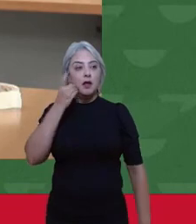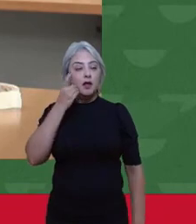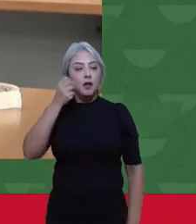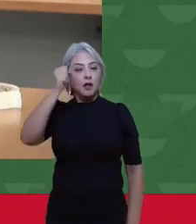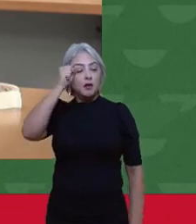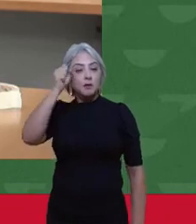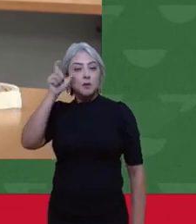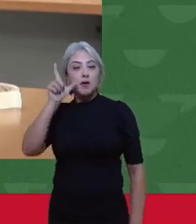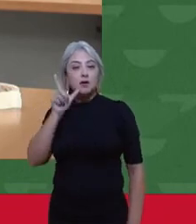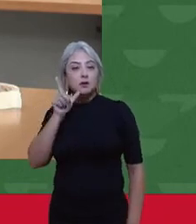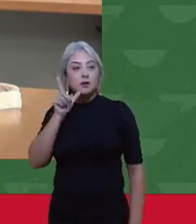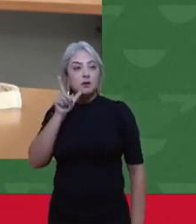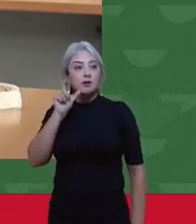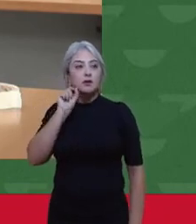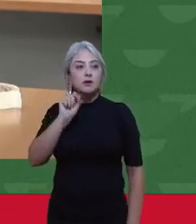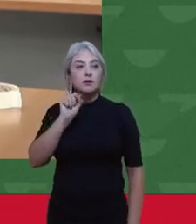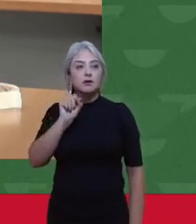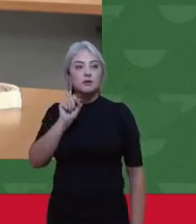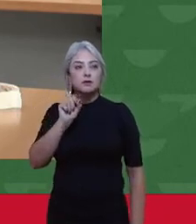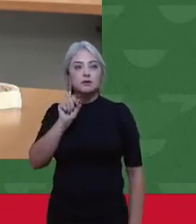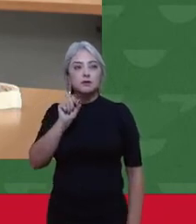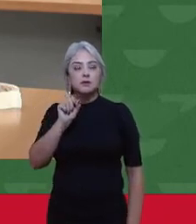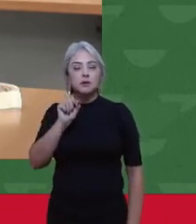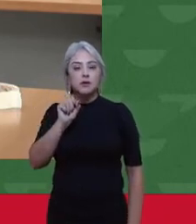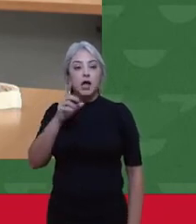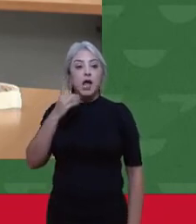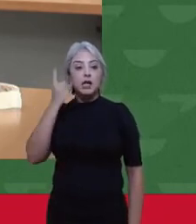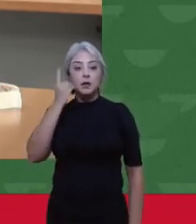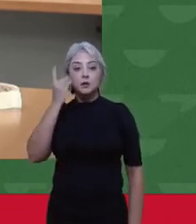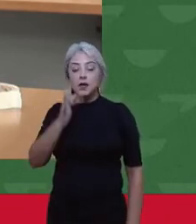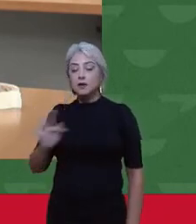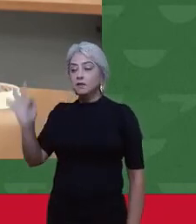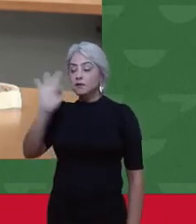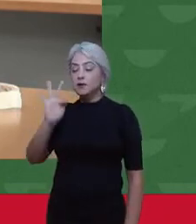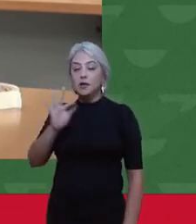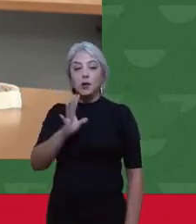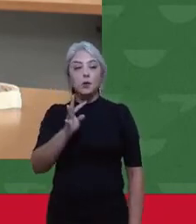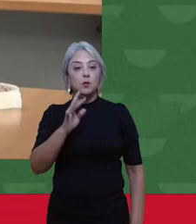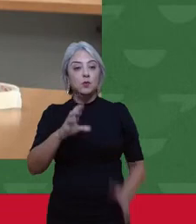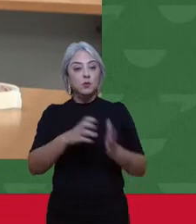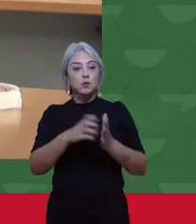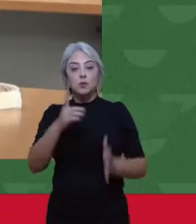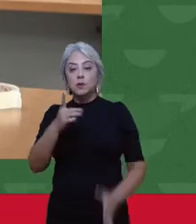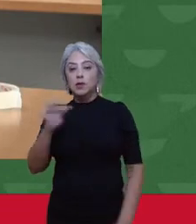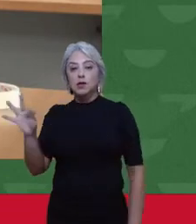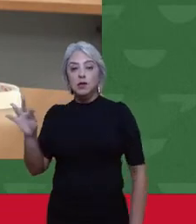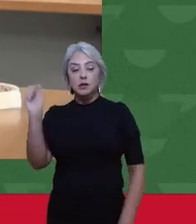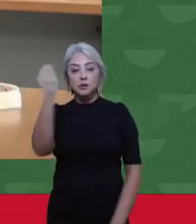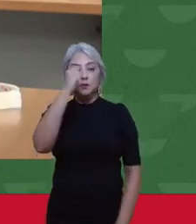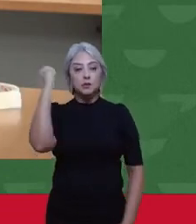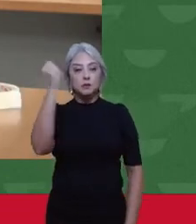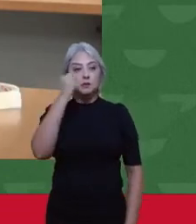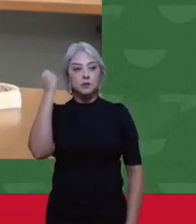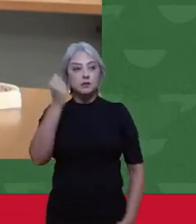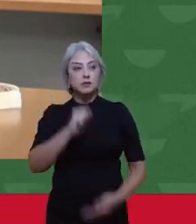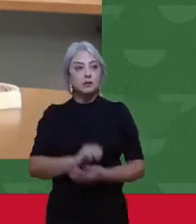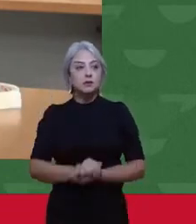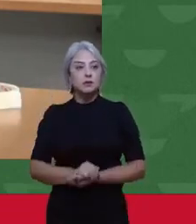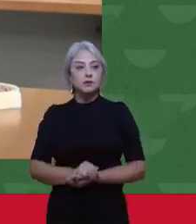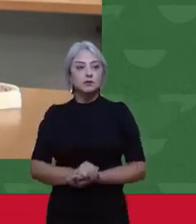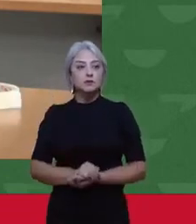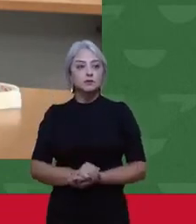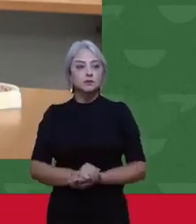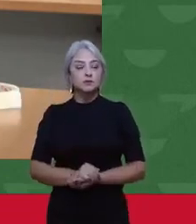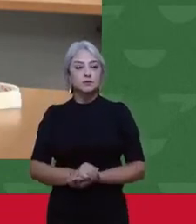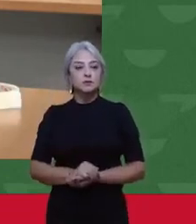do Rosário, que é deputada federal pelo Partido dos Trabalhadores do Rio Grande do Sul, que vai